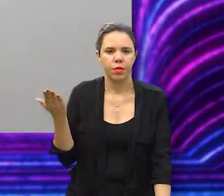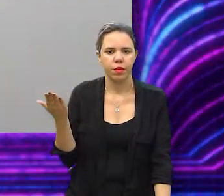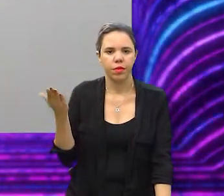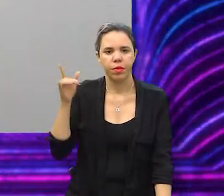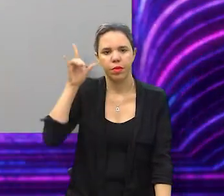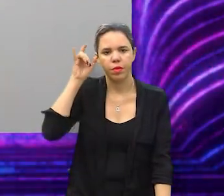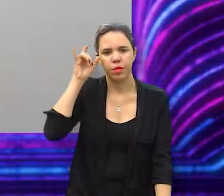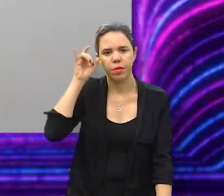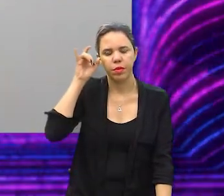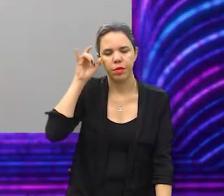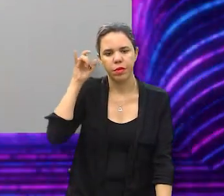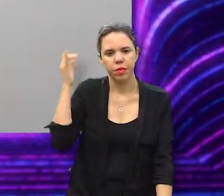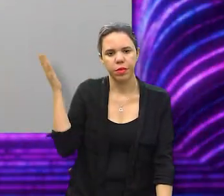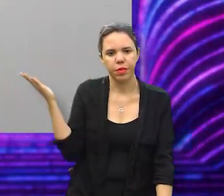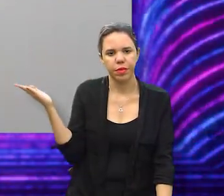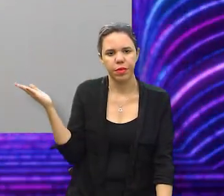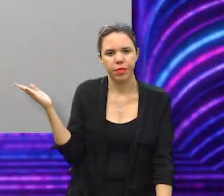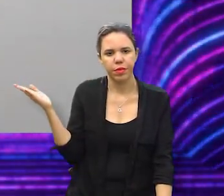Instagram,